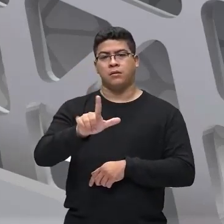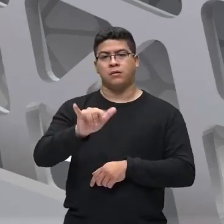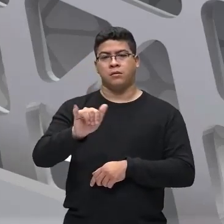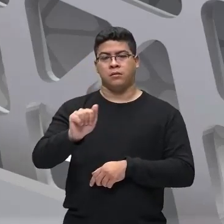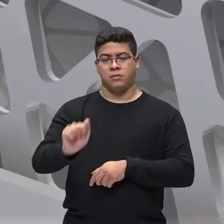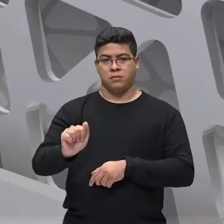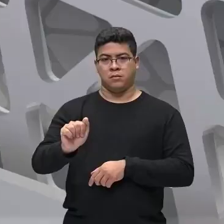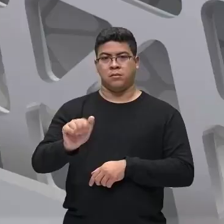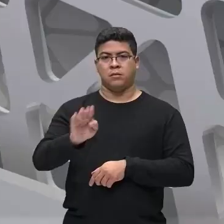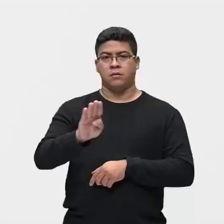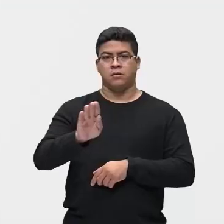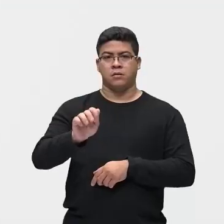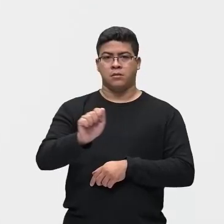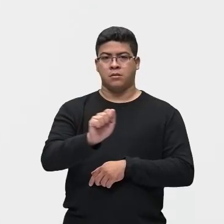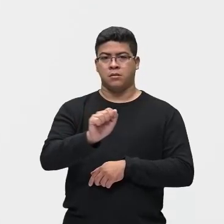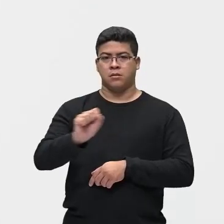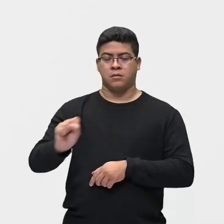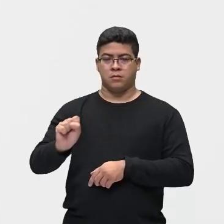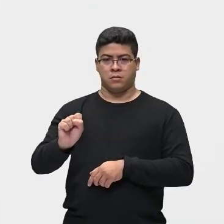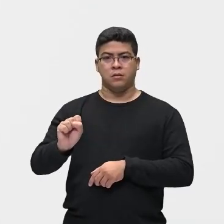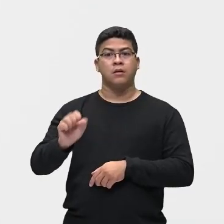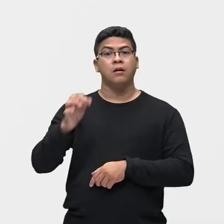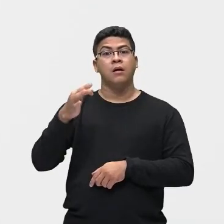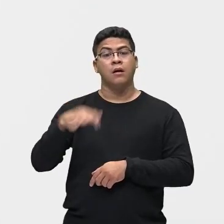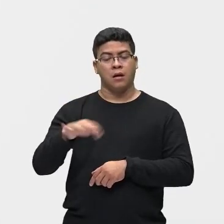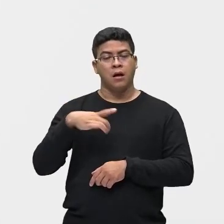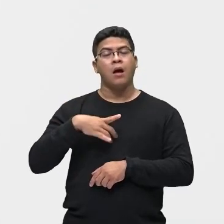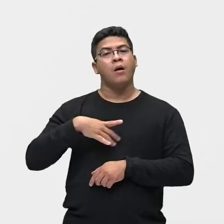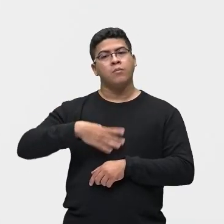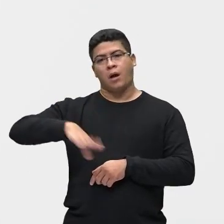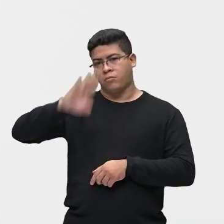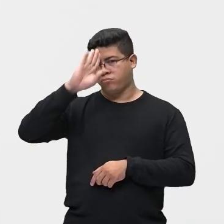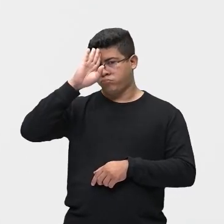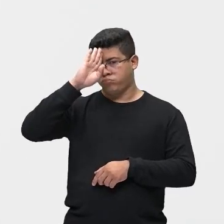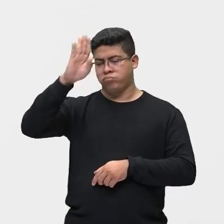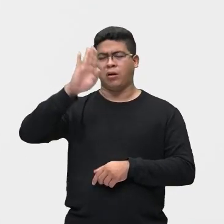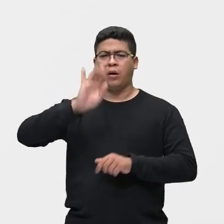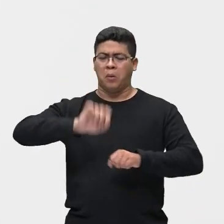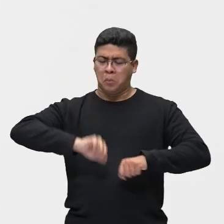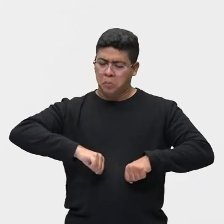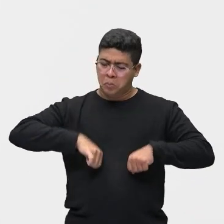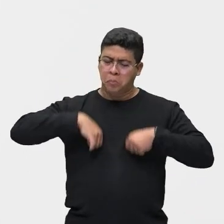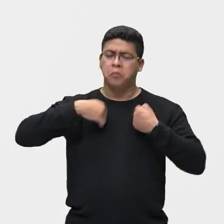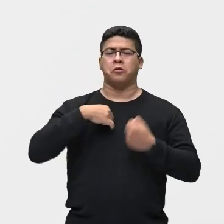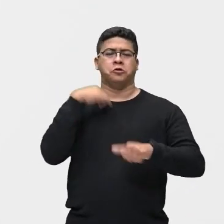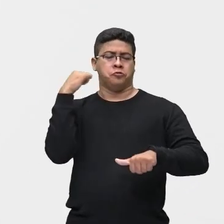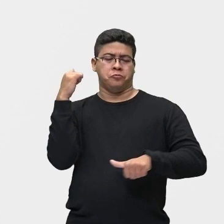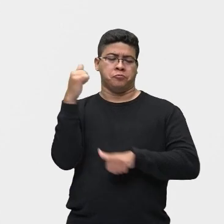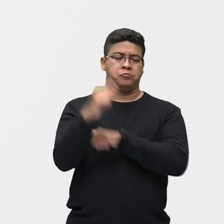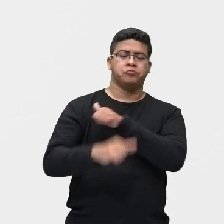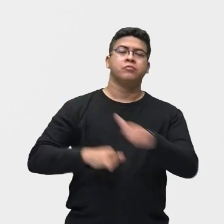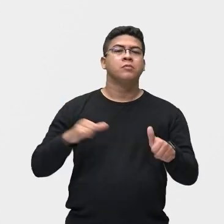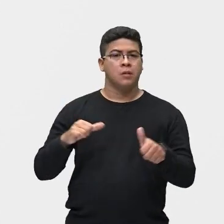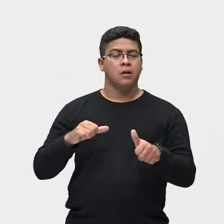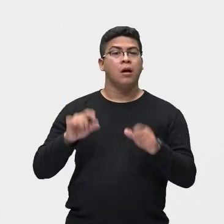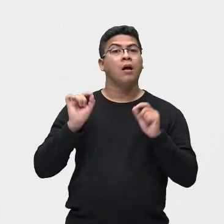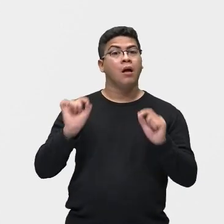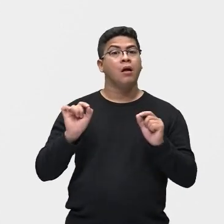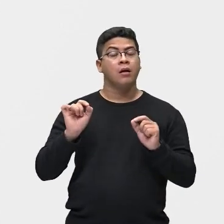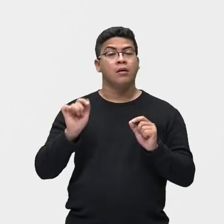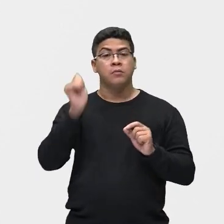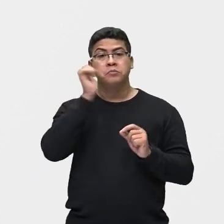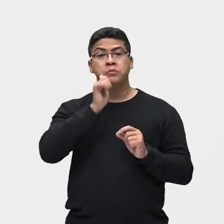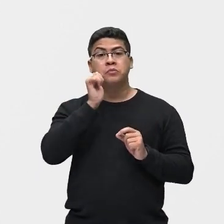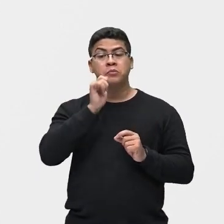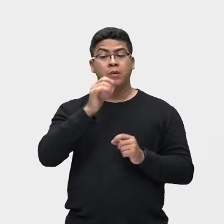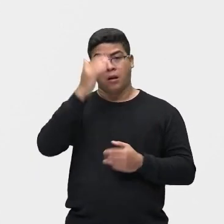Ela foi uma líder judaica muito ousada, inovadora. E esta mulher, ela